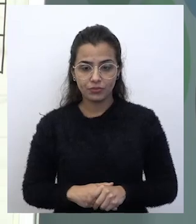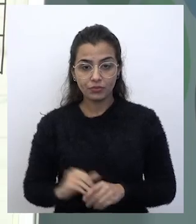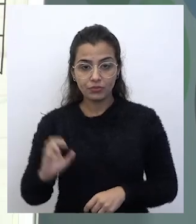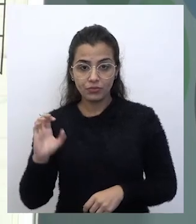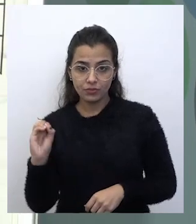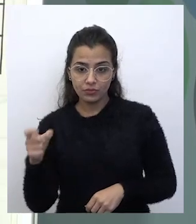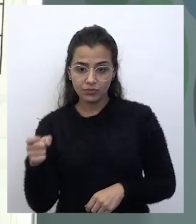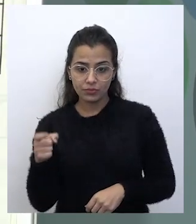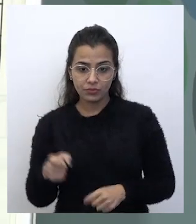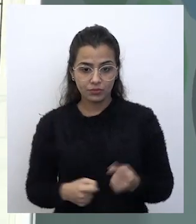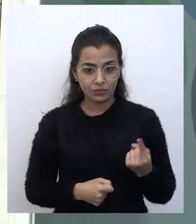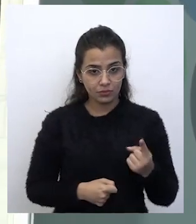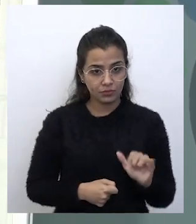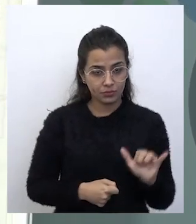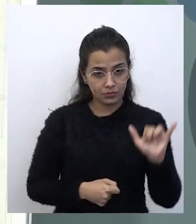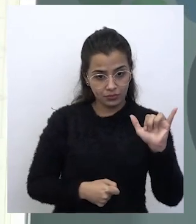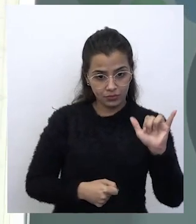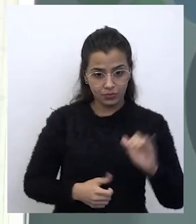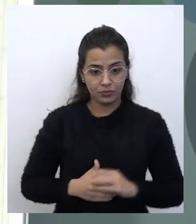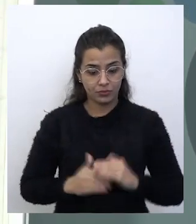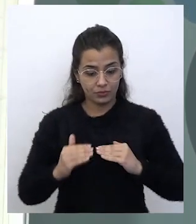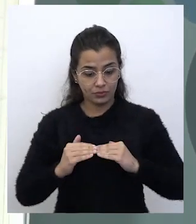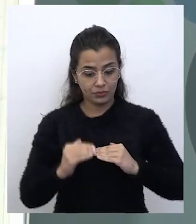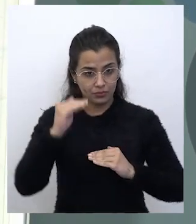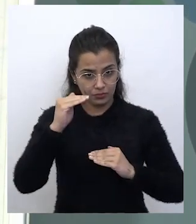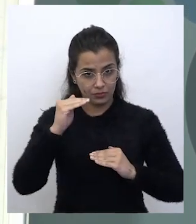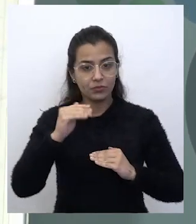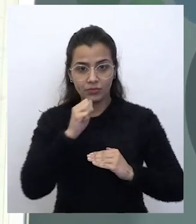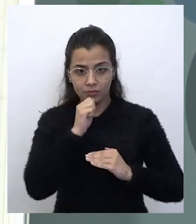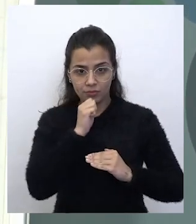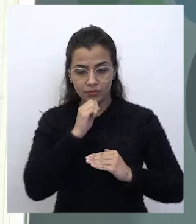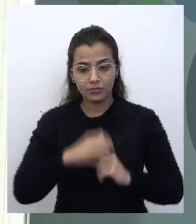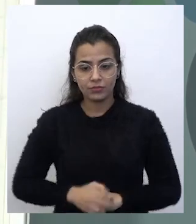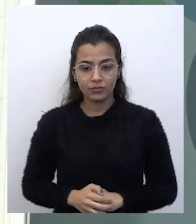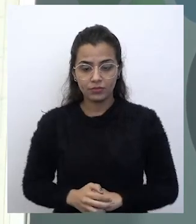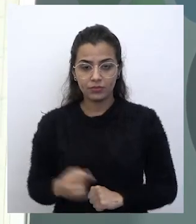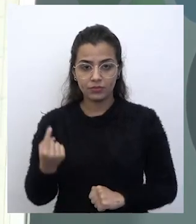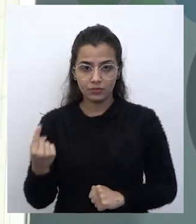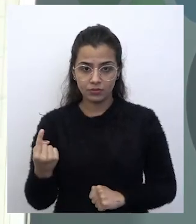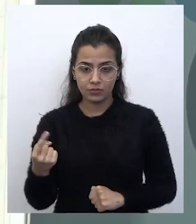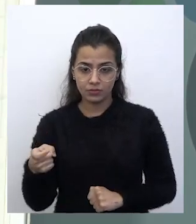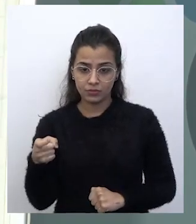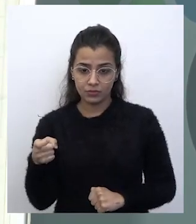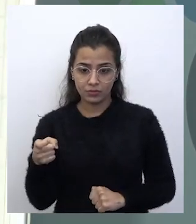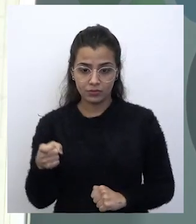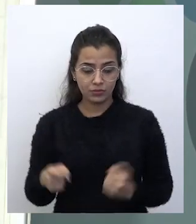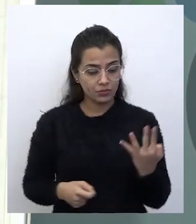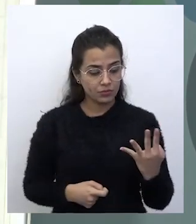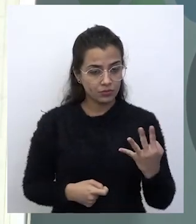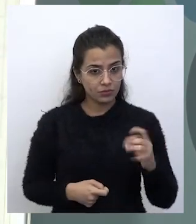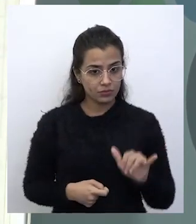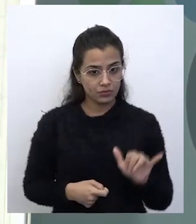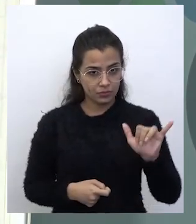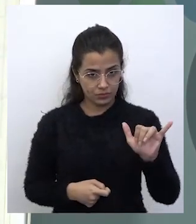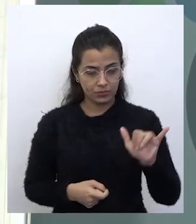no X, 1 no Y. É em cima do eixo de novo. E 1 no X, 4 no Y. Então,